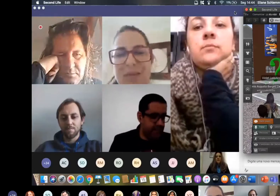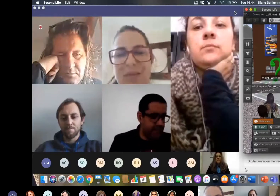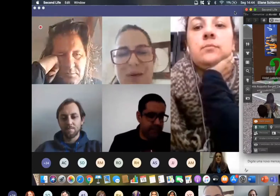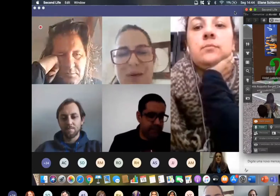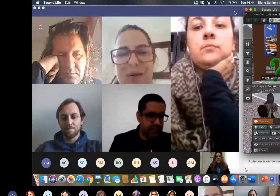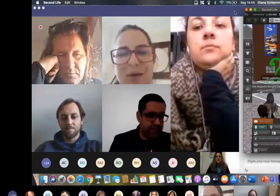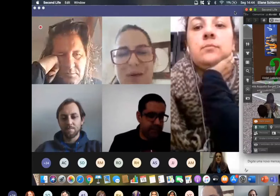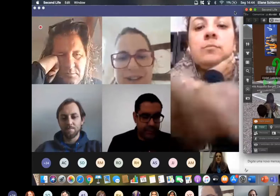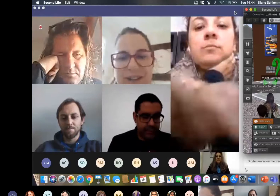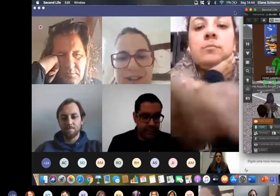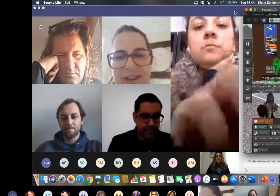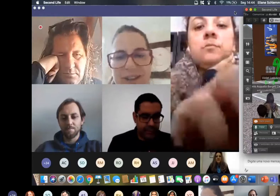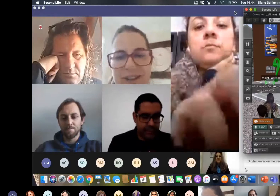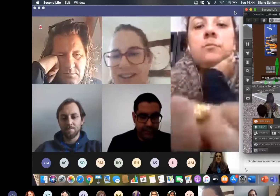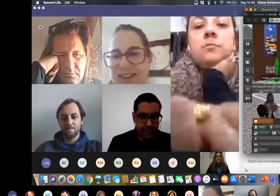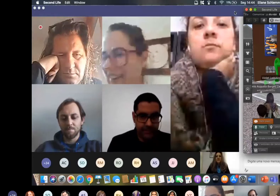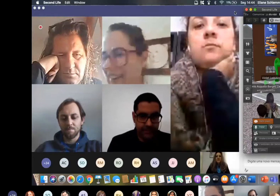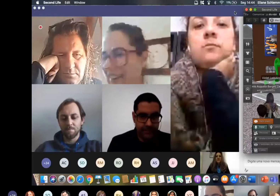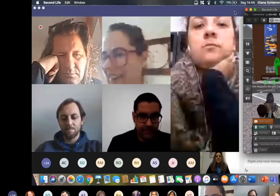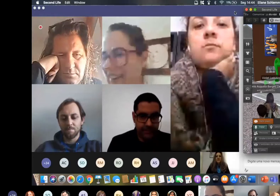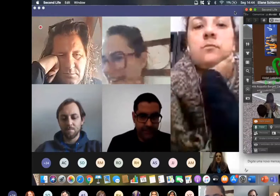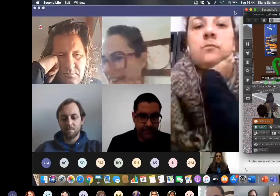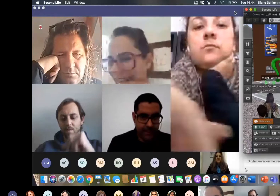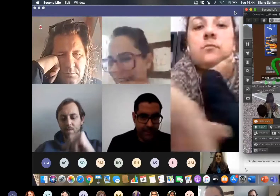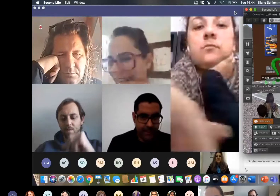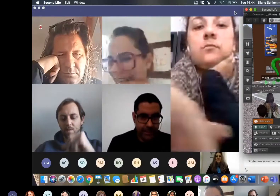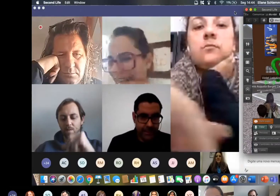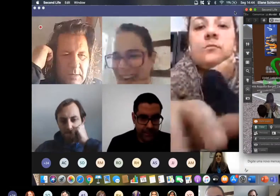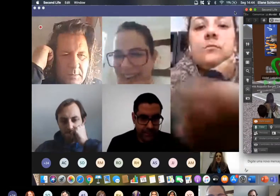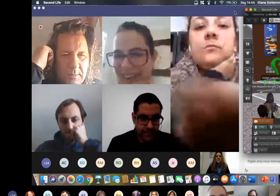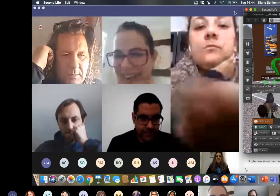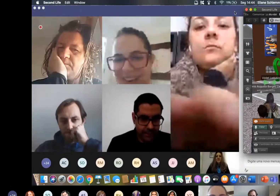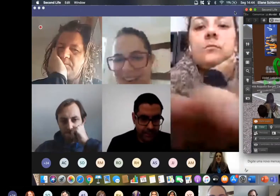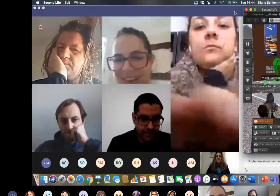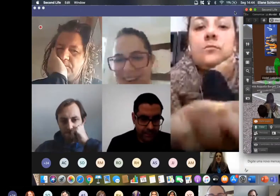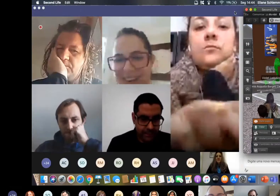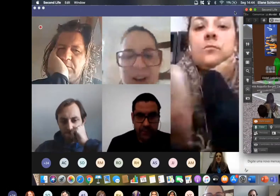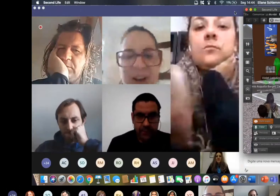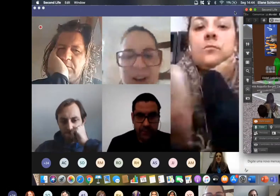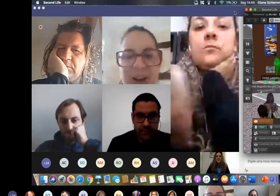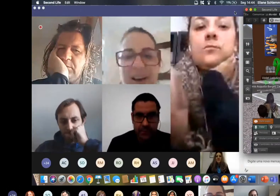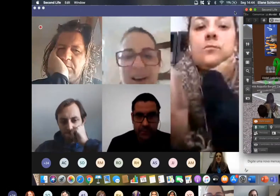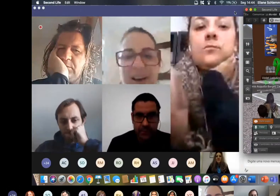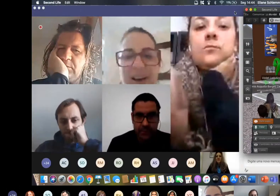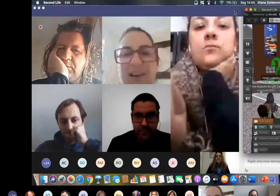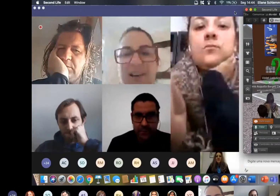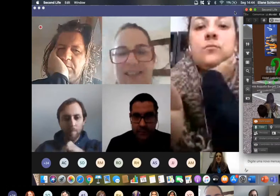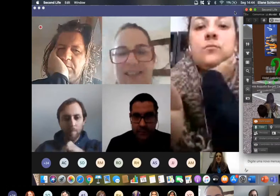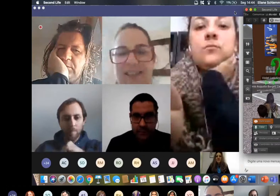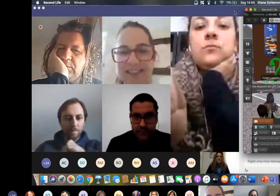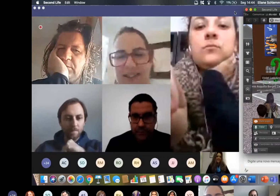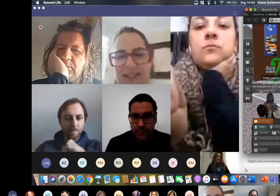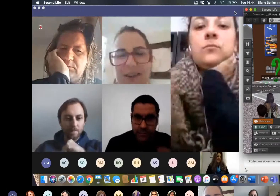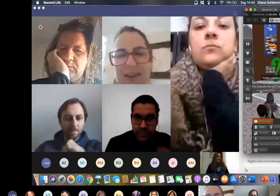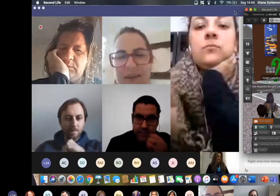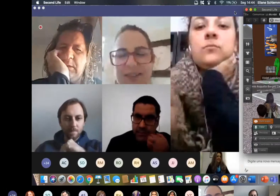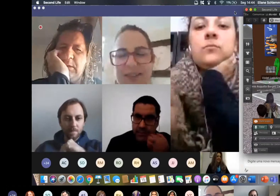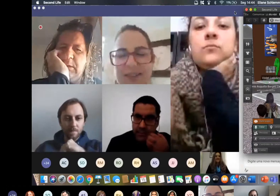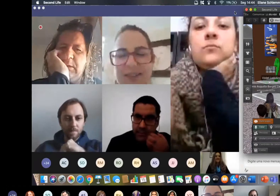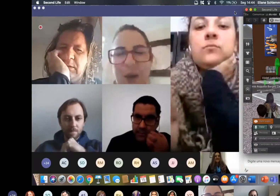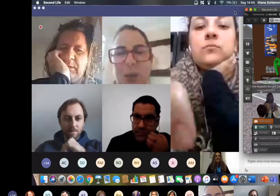Perfeito. Obrigada, Márcio. Dani, tu tem que abrir teu áudio. Acho que tu queria fazer uma colocação. Sim.